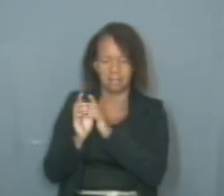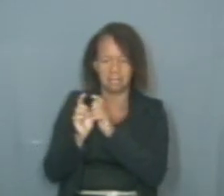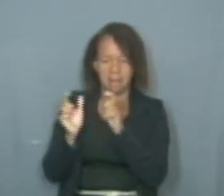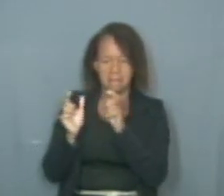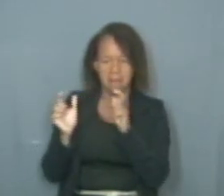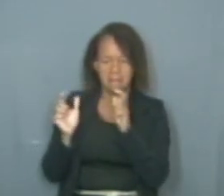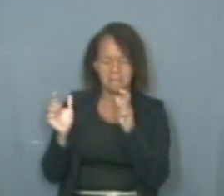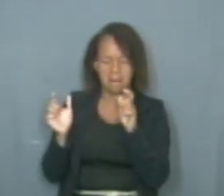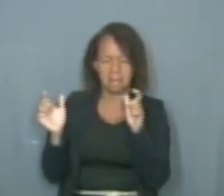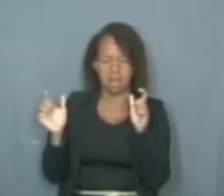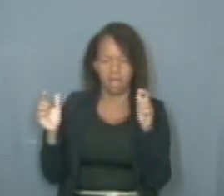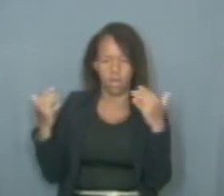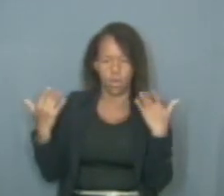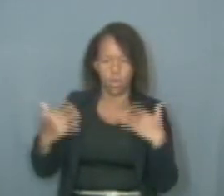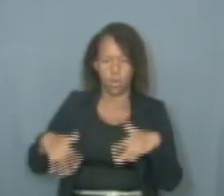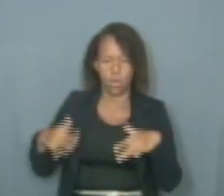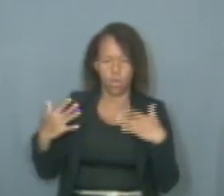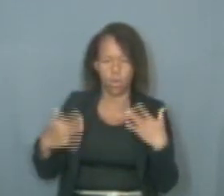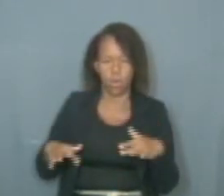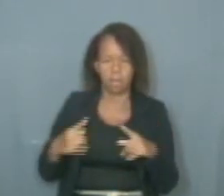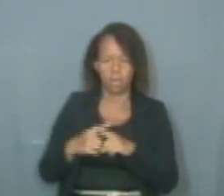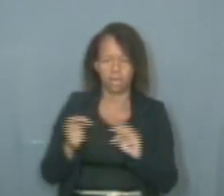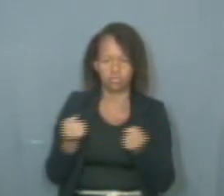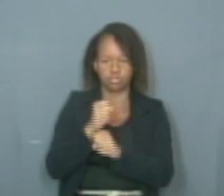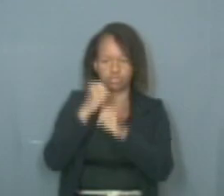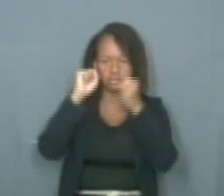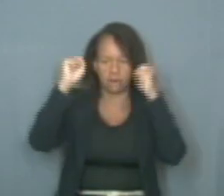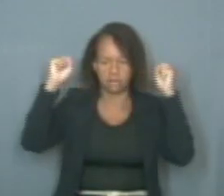aumentam profundamente em virtude do estresse.